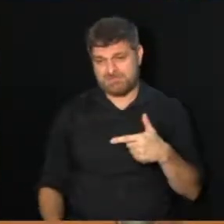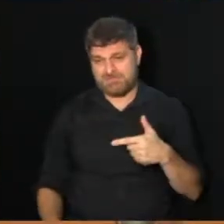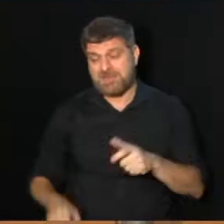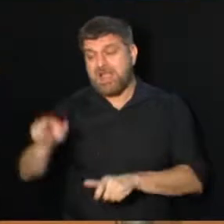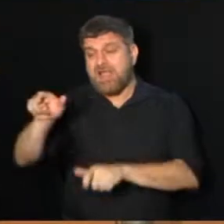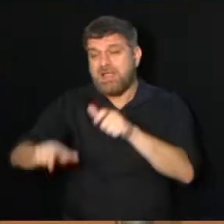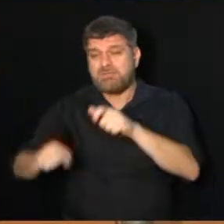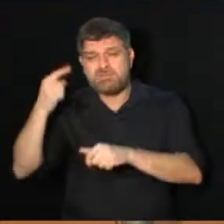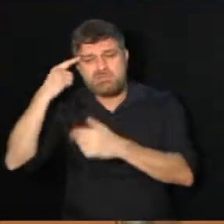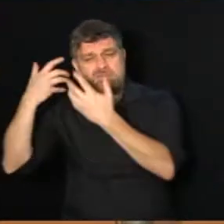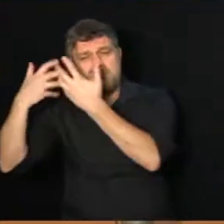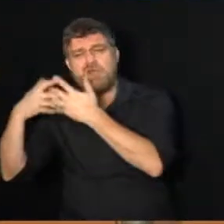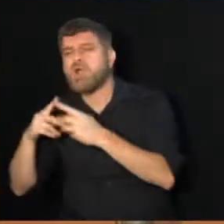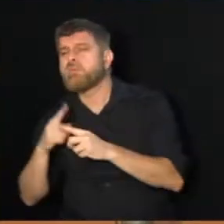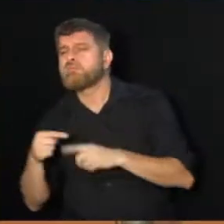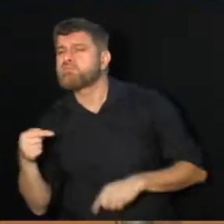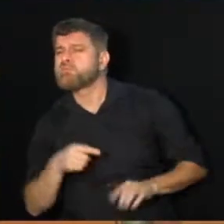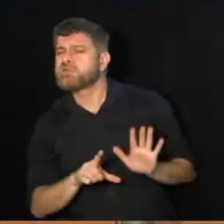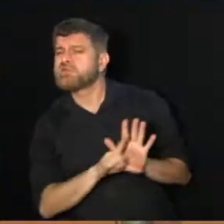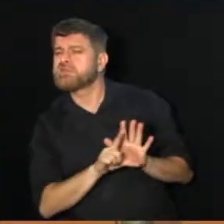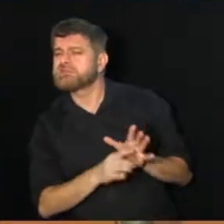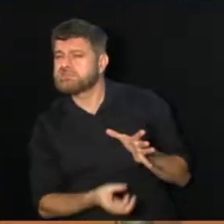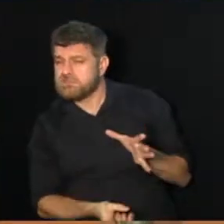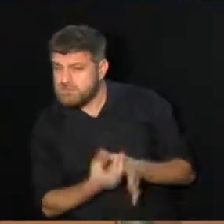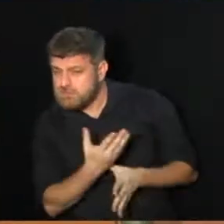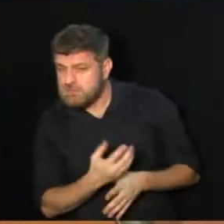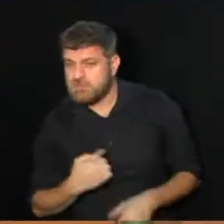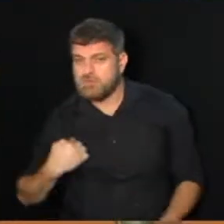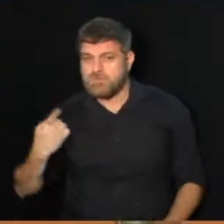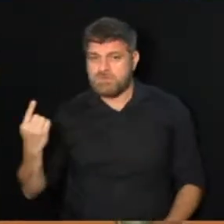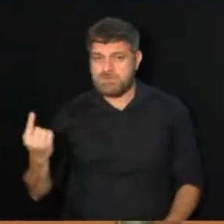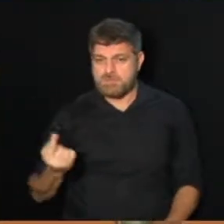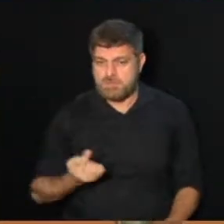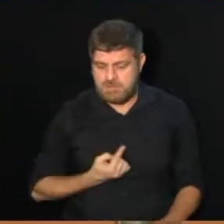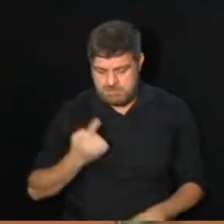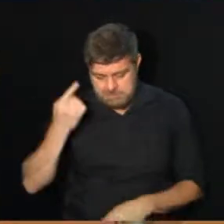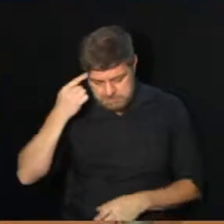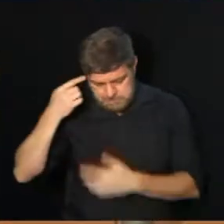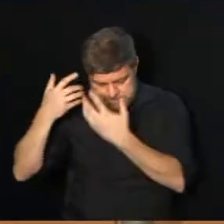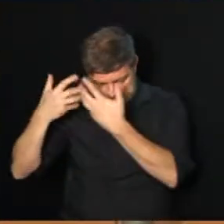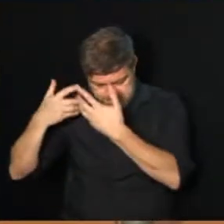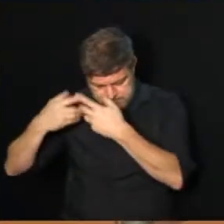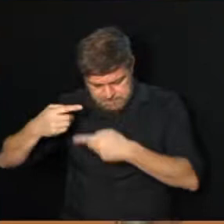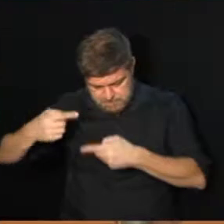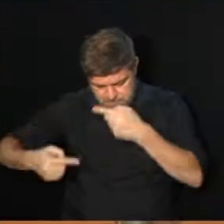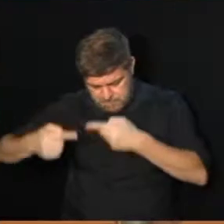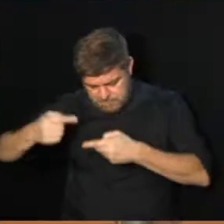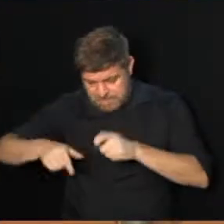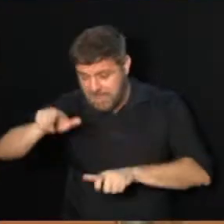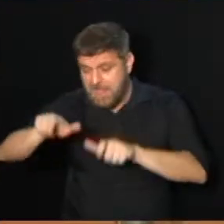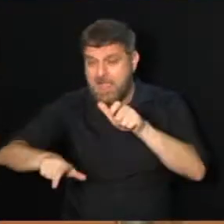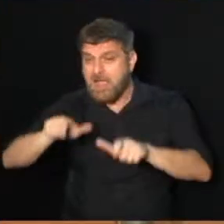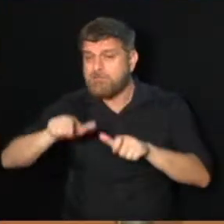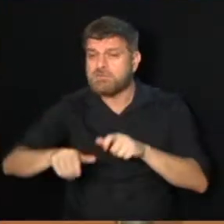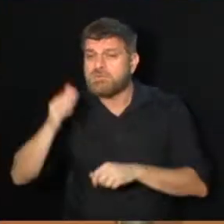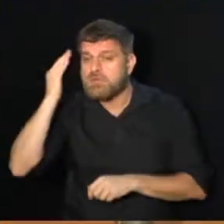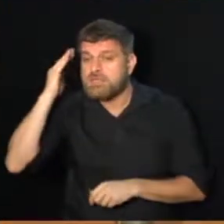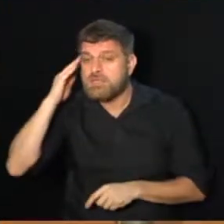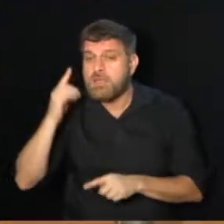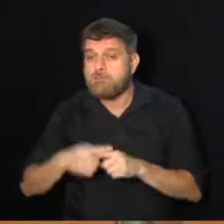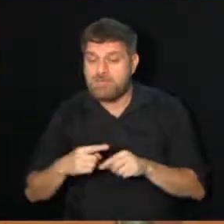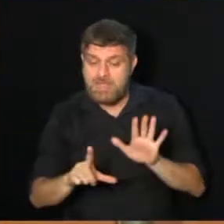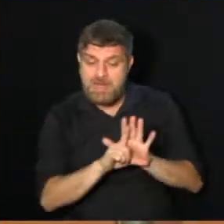reflitam por que essa lei surgiu. E quando a gente está aqui provocando esse debate e levando para outras pessoas por que surgiu essa